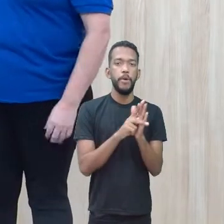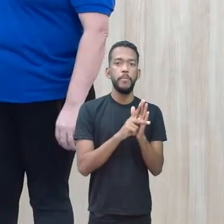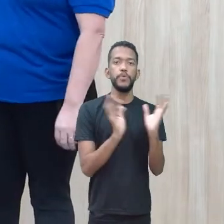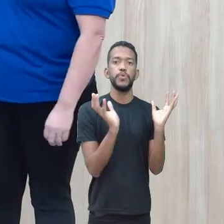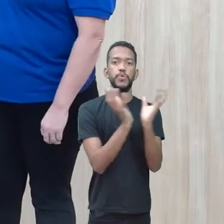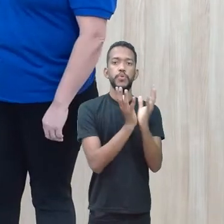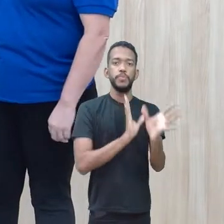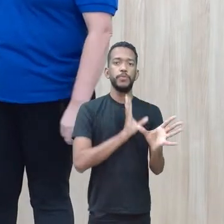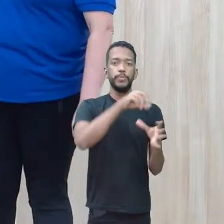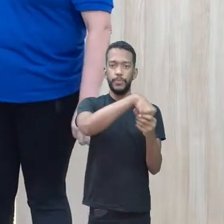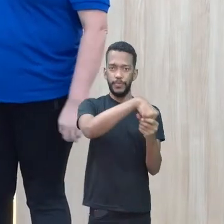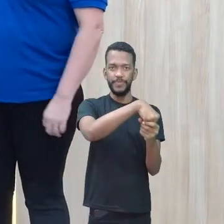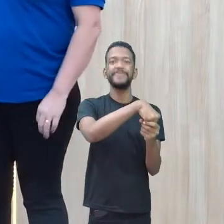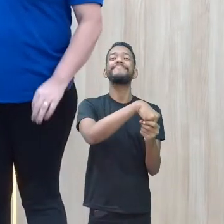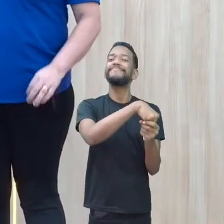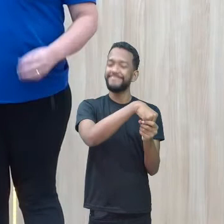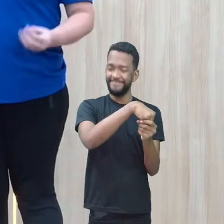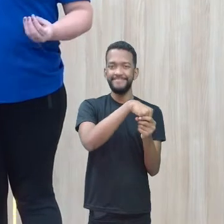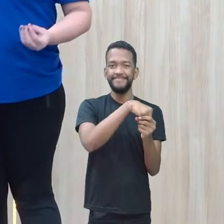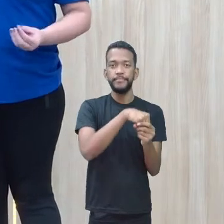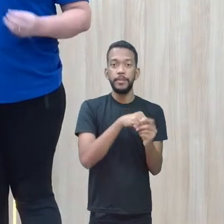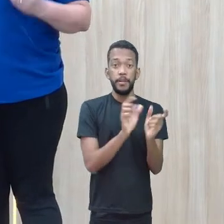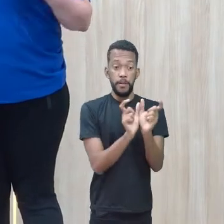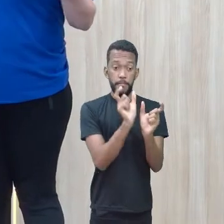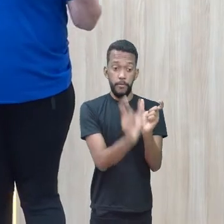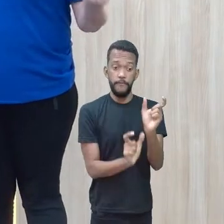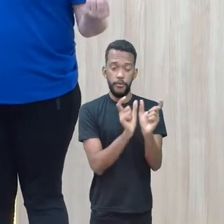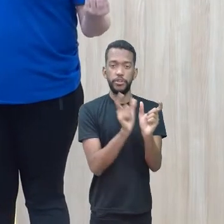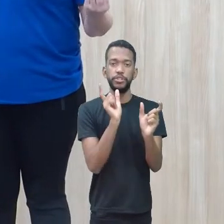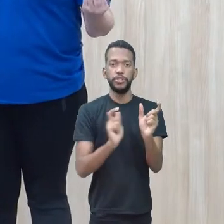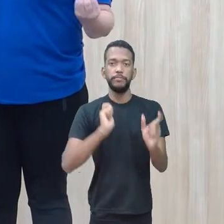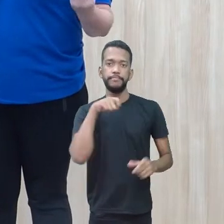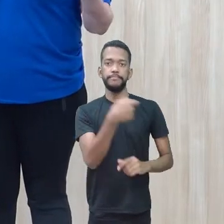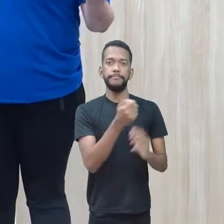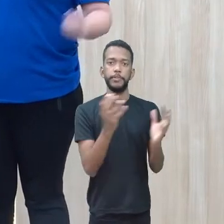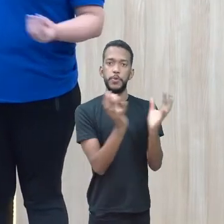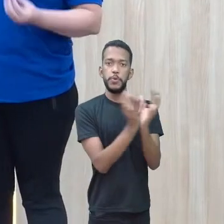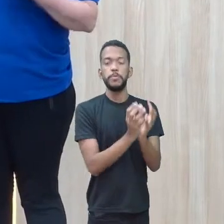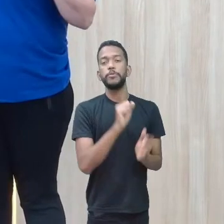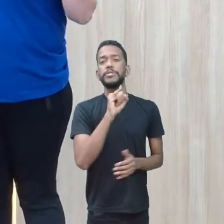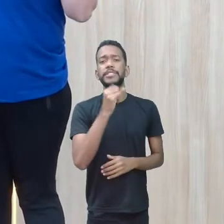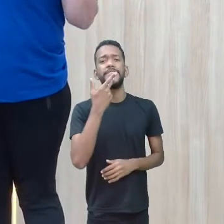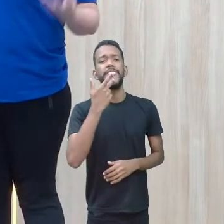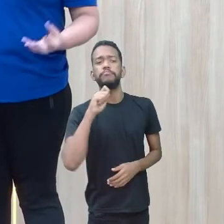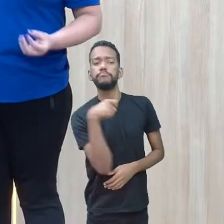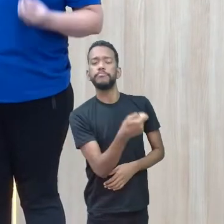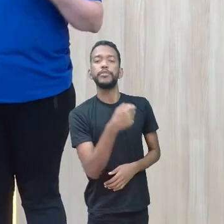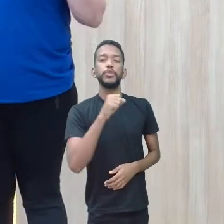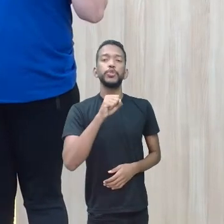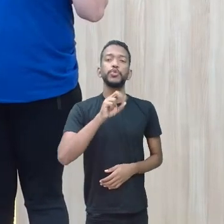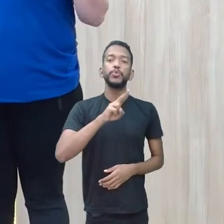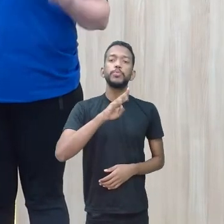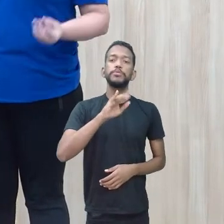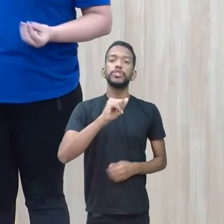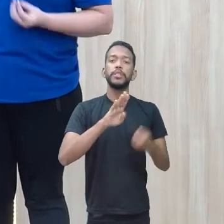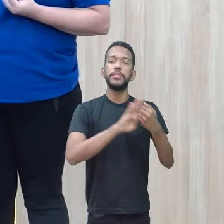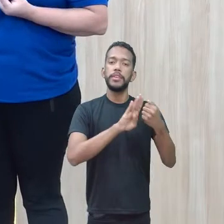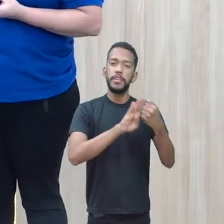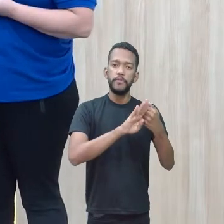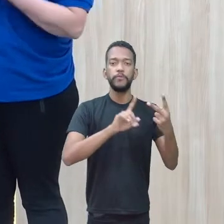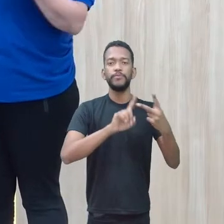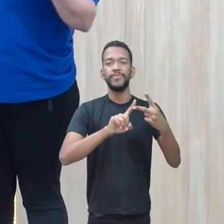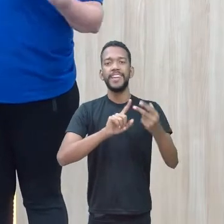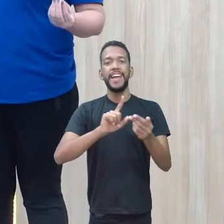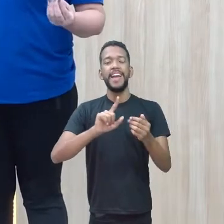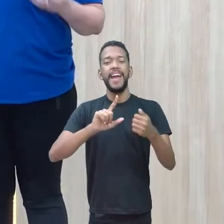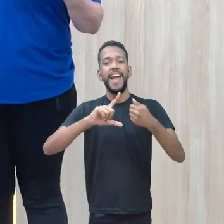classe gramatical. Então, a morfologia, ela faz isso, ela classifica. Ela diz se é um substantivo, se é um artigo,